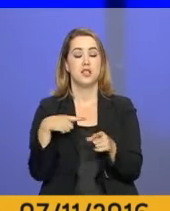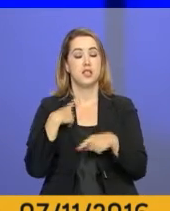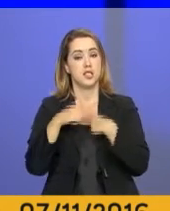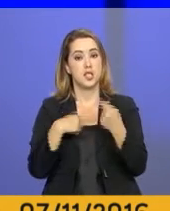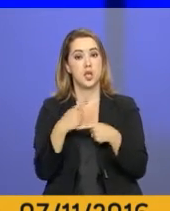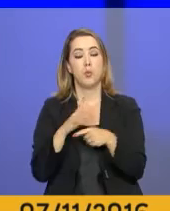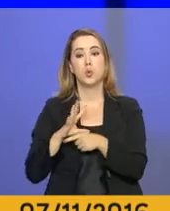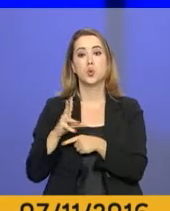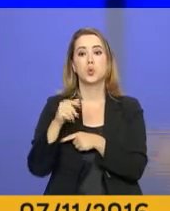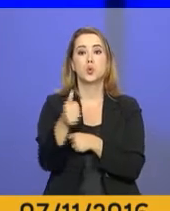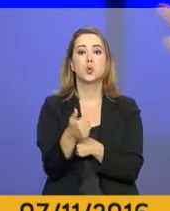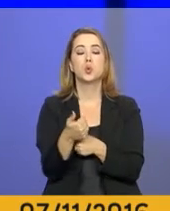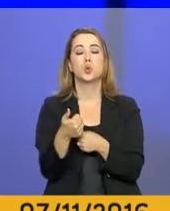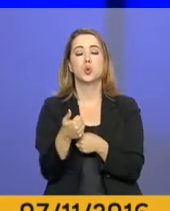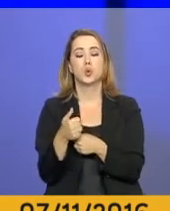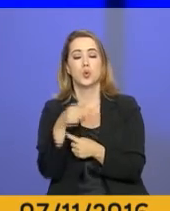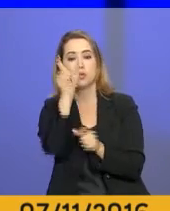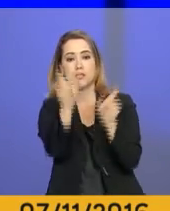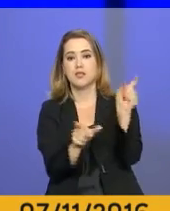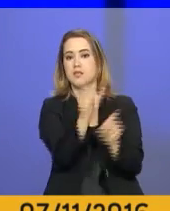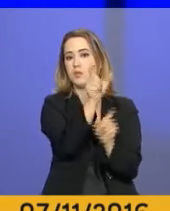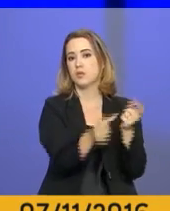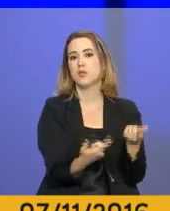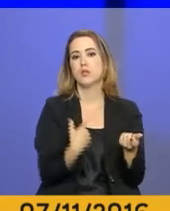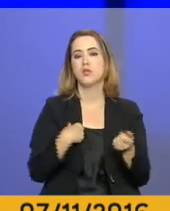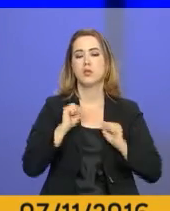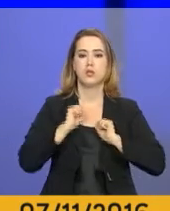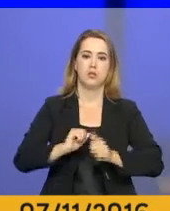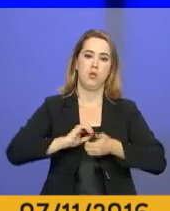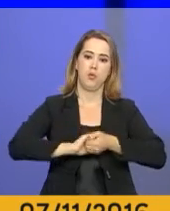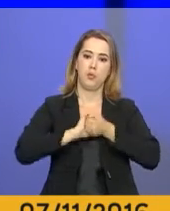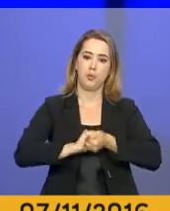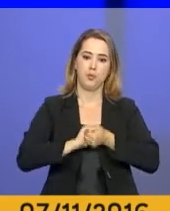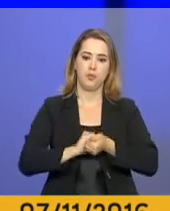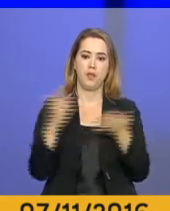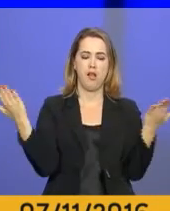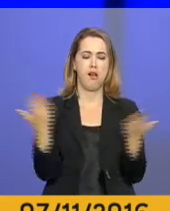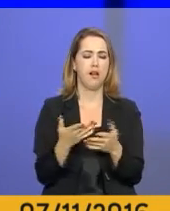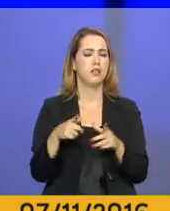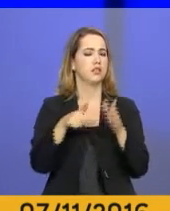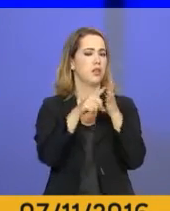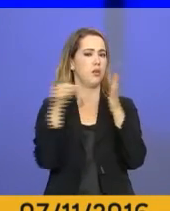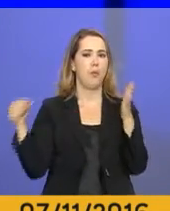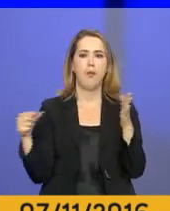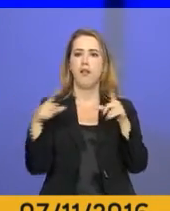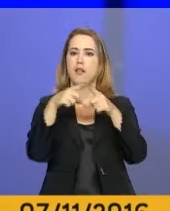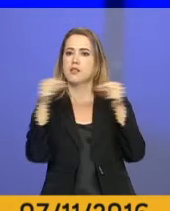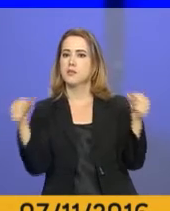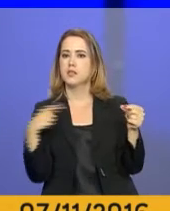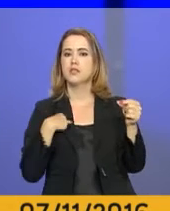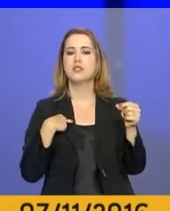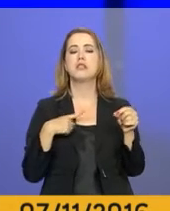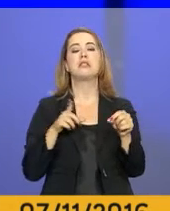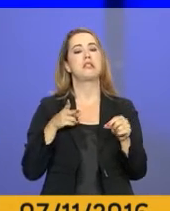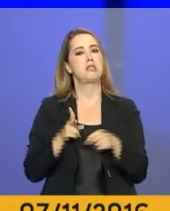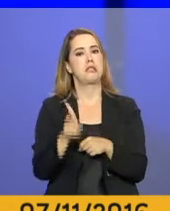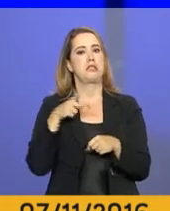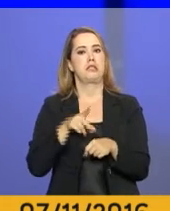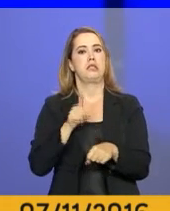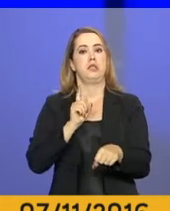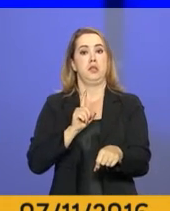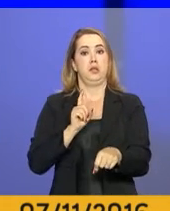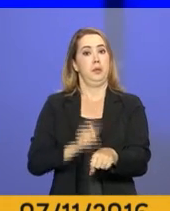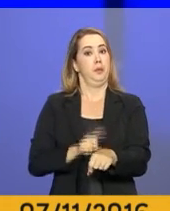cumprimentar no momento vocês sabe aqui e no palácio em brasília são sempre momentos de tensão